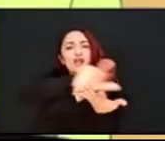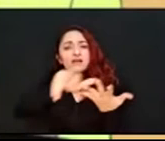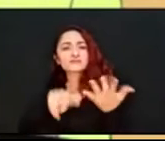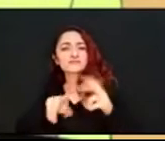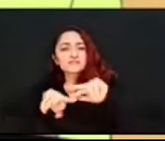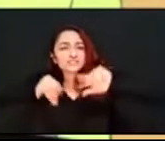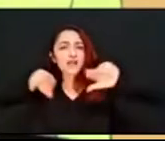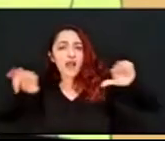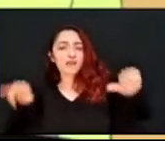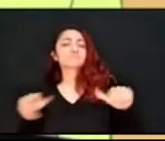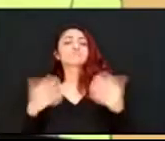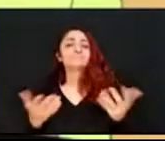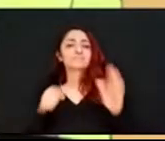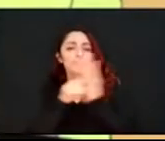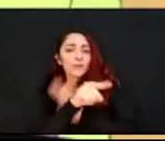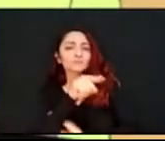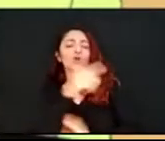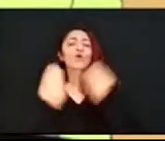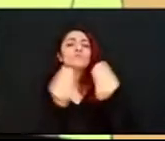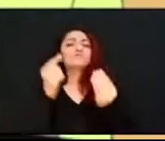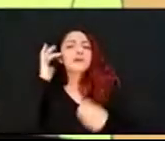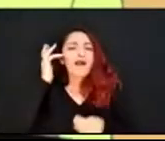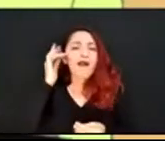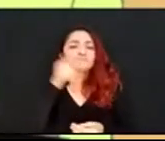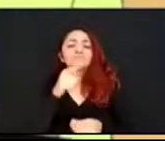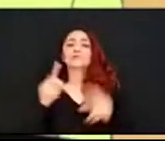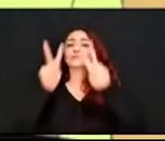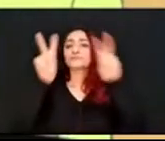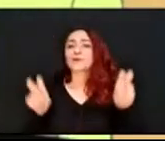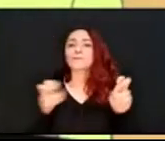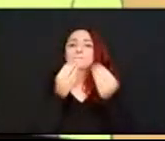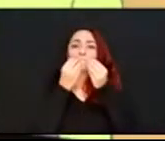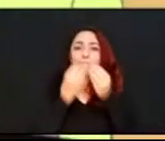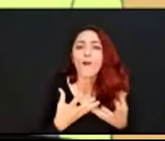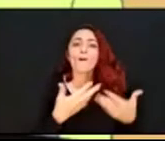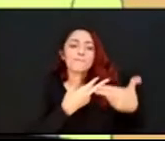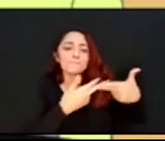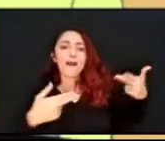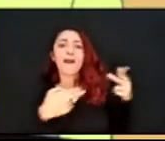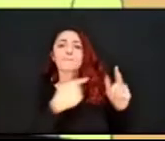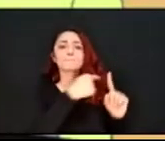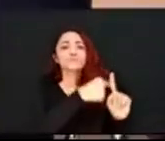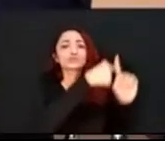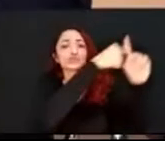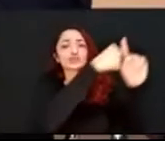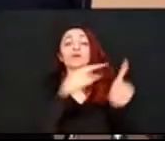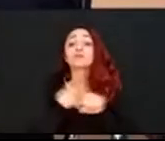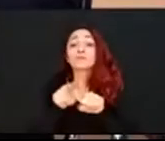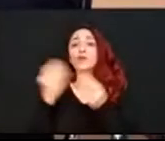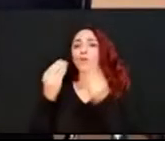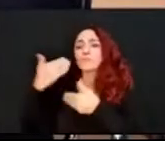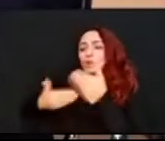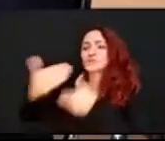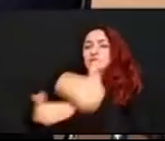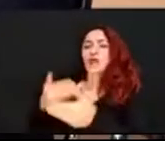e em termos de benefícios e a o próprio processo de implantação por favor Boa tarde